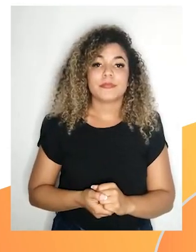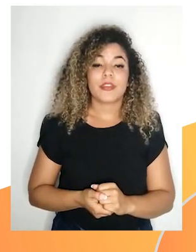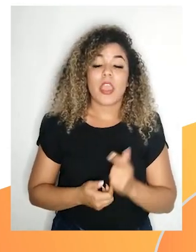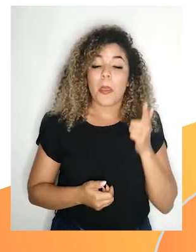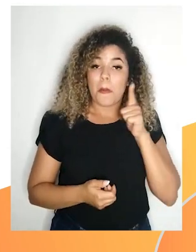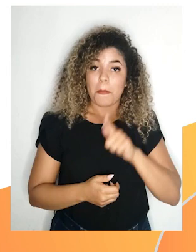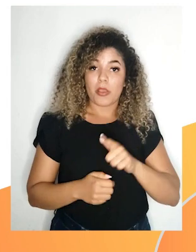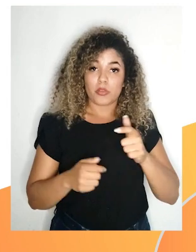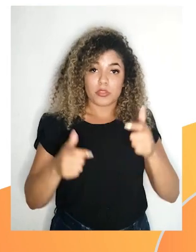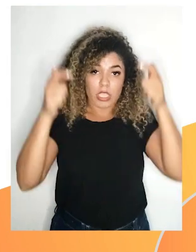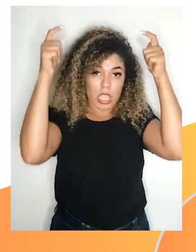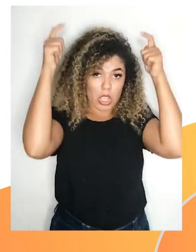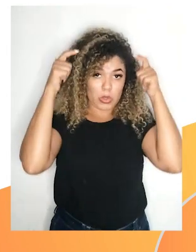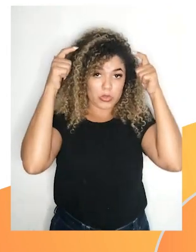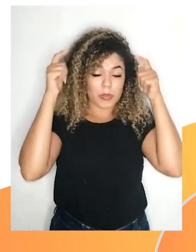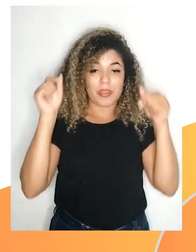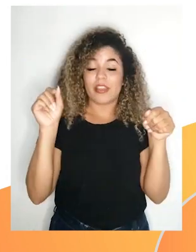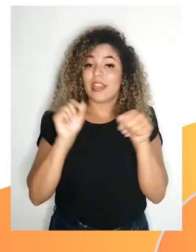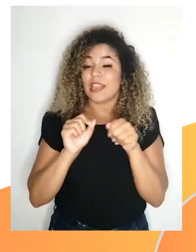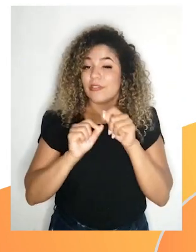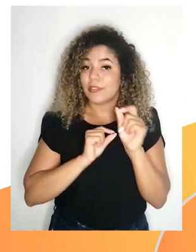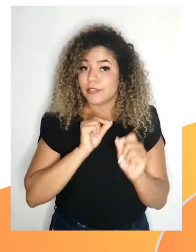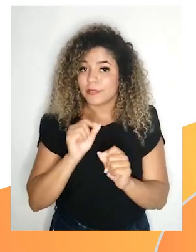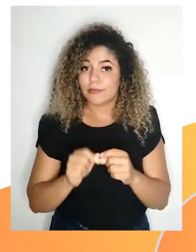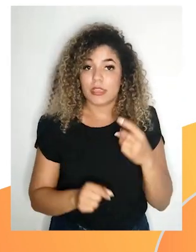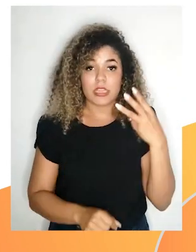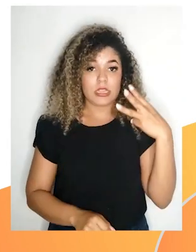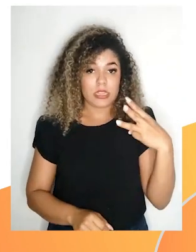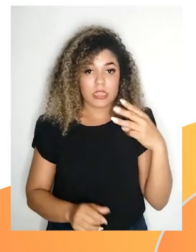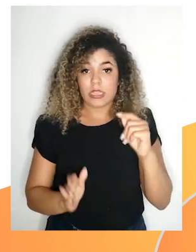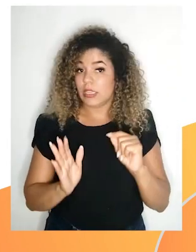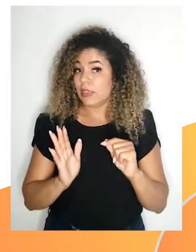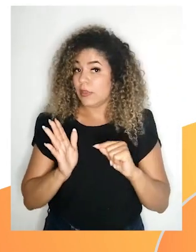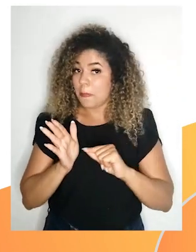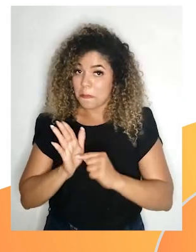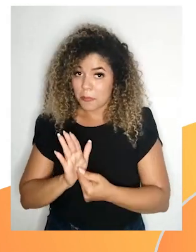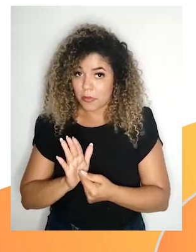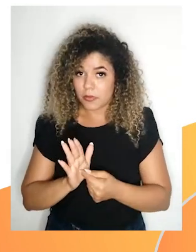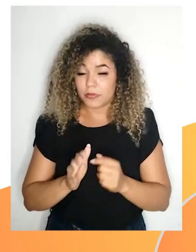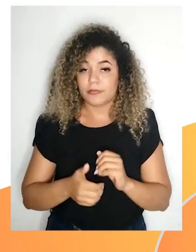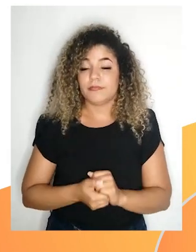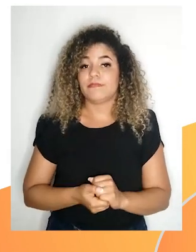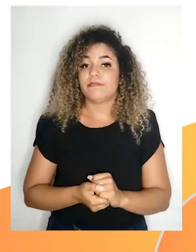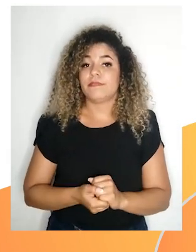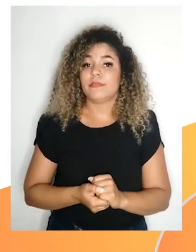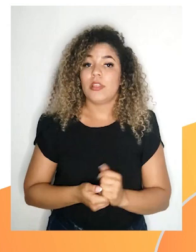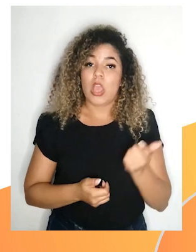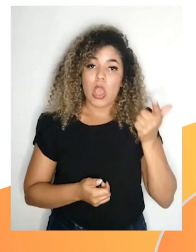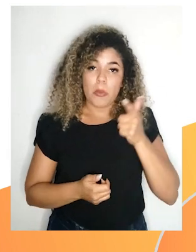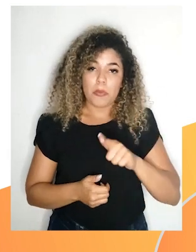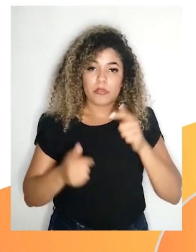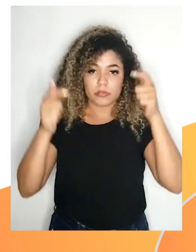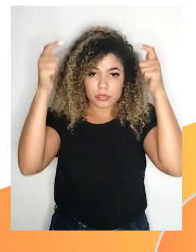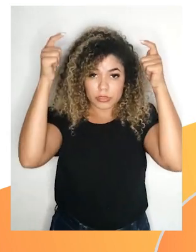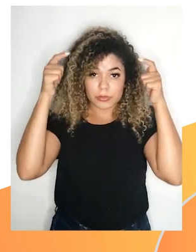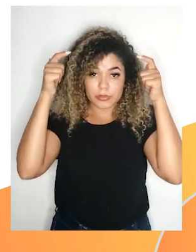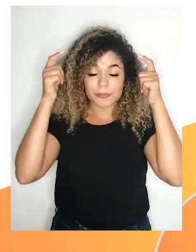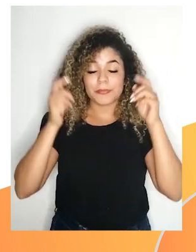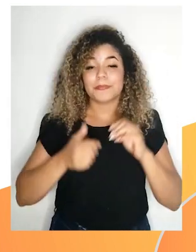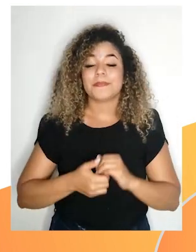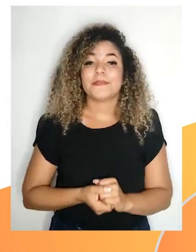Para ganhar o chapéu, tem que fazer 3 pontos, né, para se ganhar um chapéu.